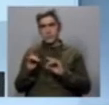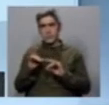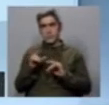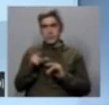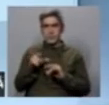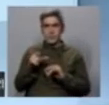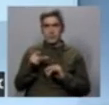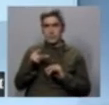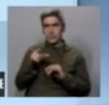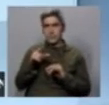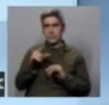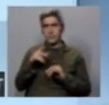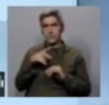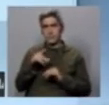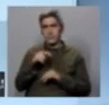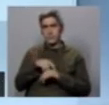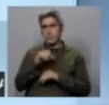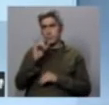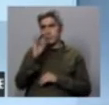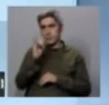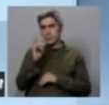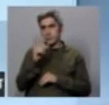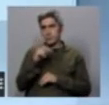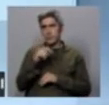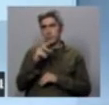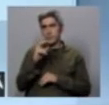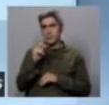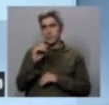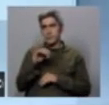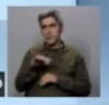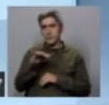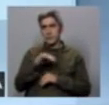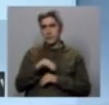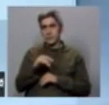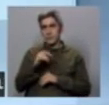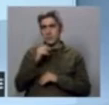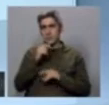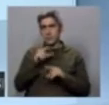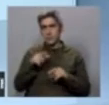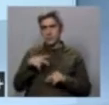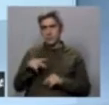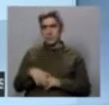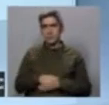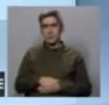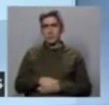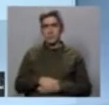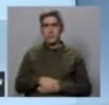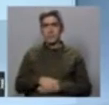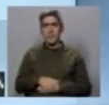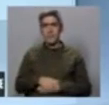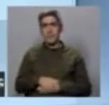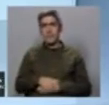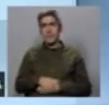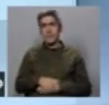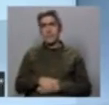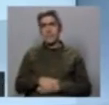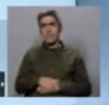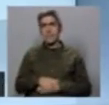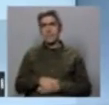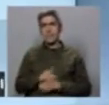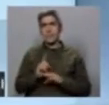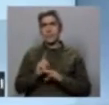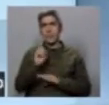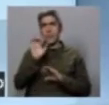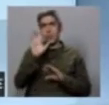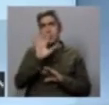território continental, portanto às 12 horas, que são 13 horas locais do território continental. Para a região norte